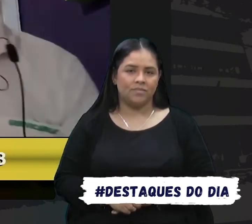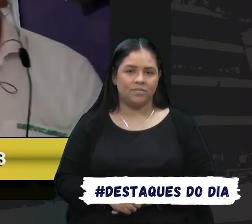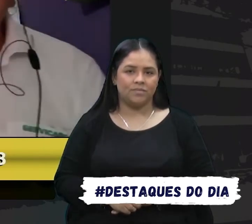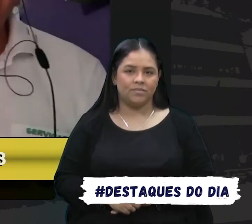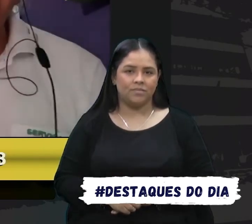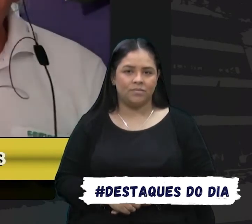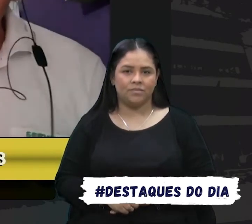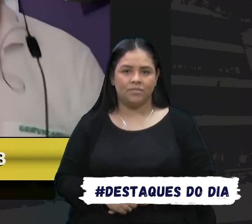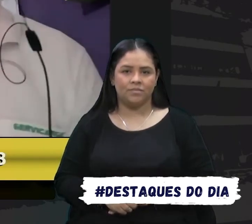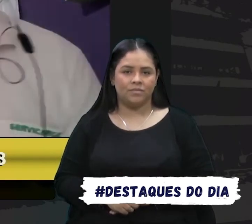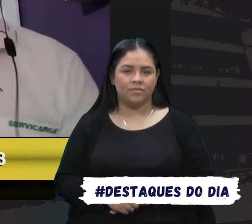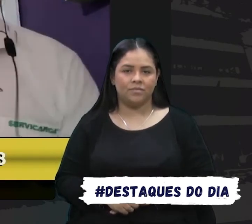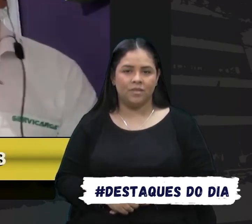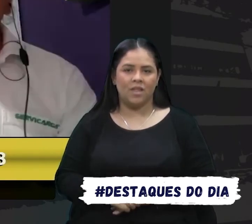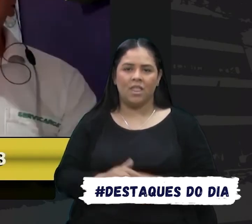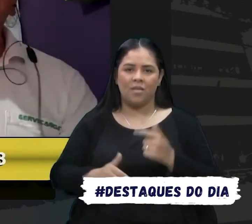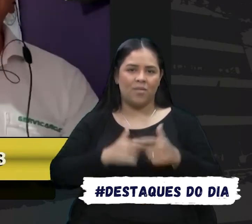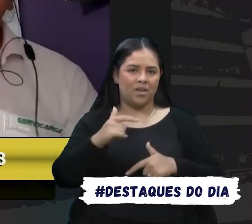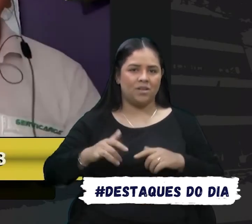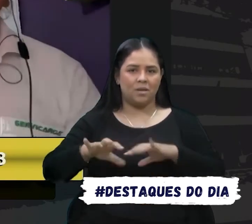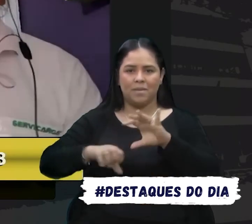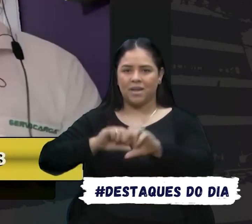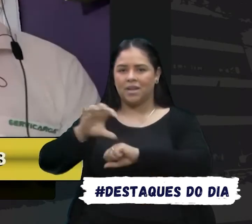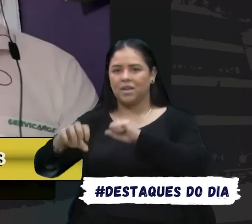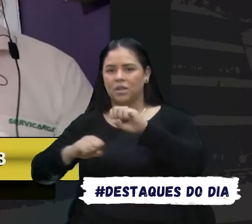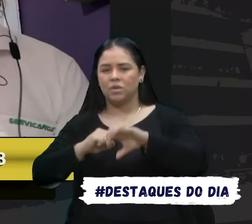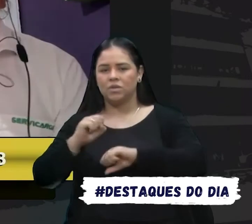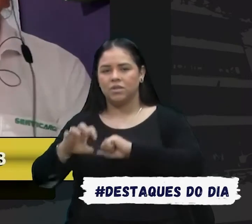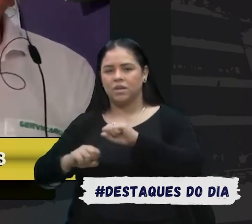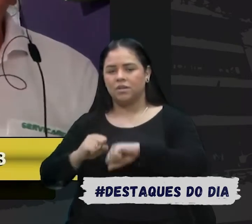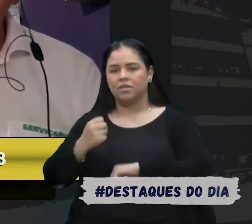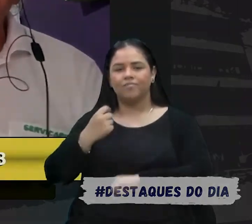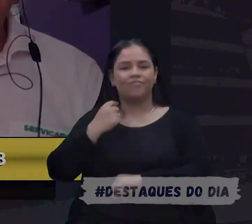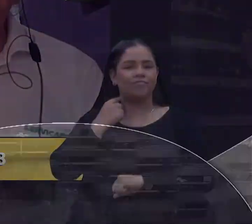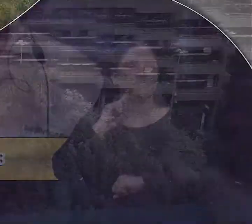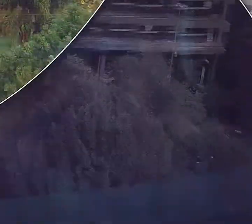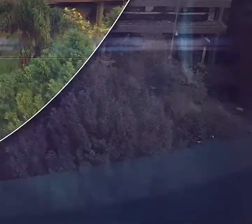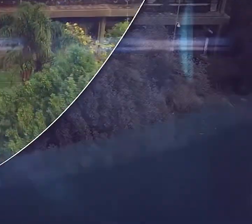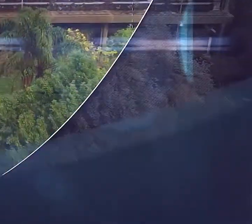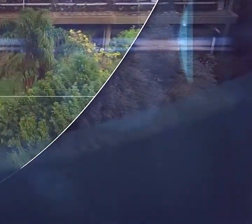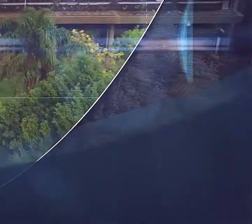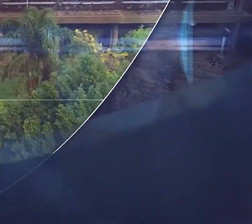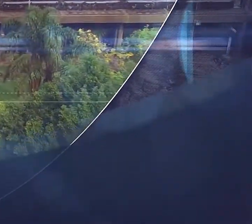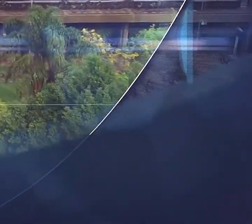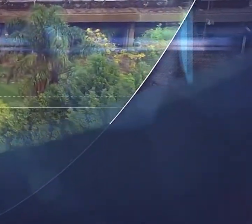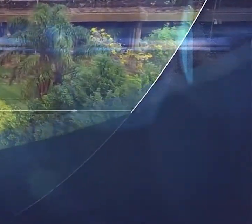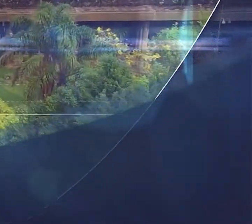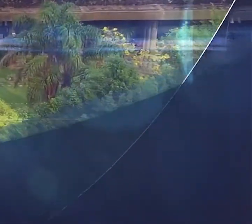público que estabeleça diálogo para que esses trabalhadores possam sair da clandestinidade.